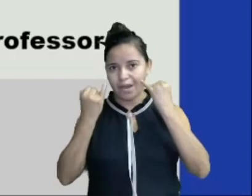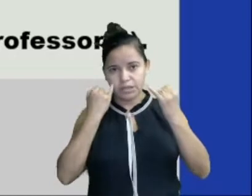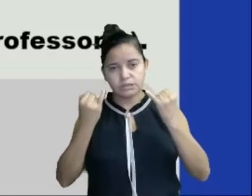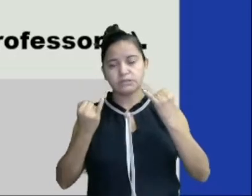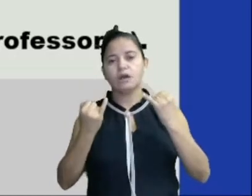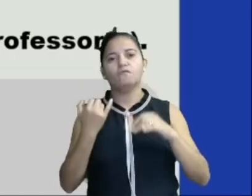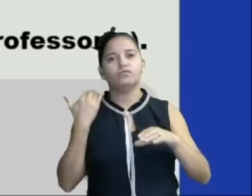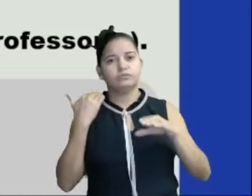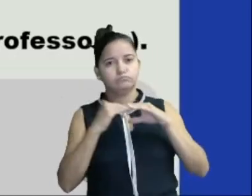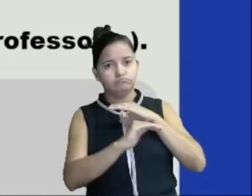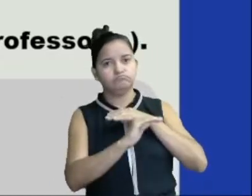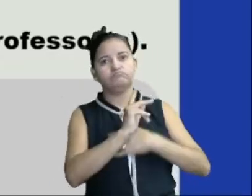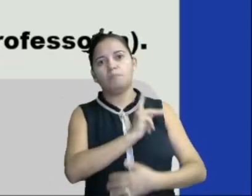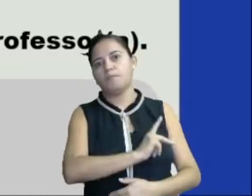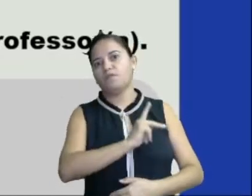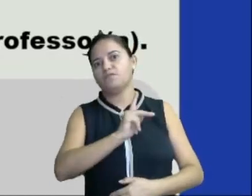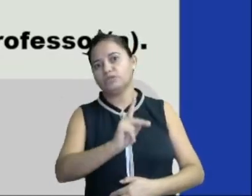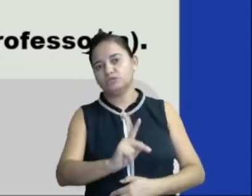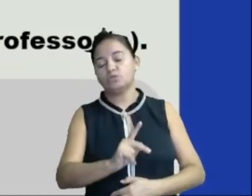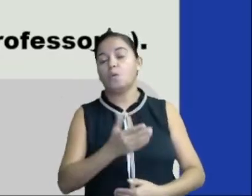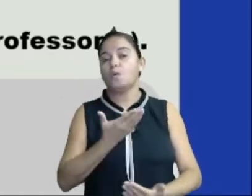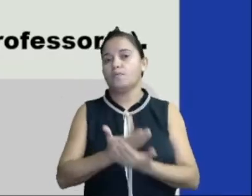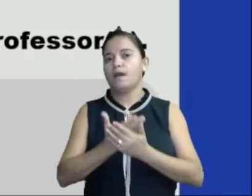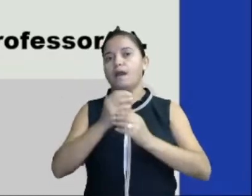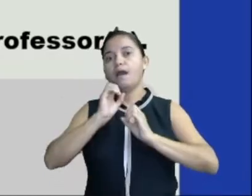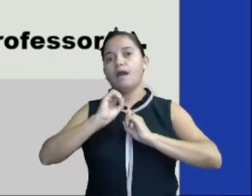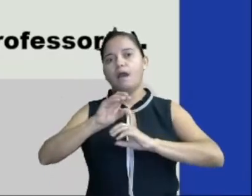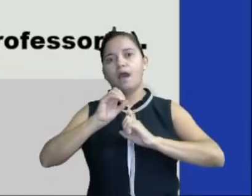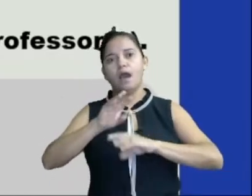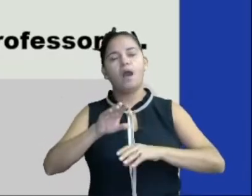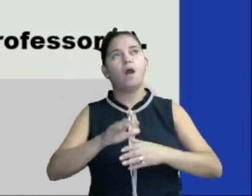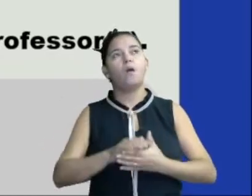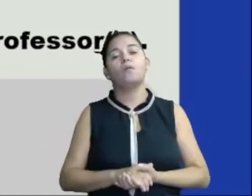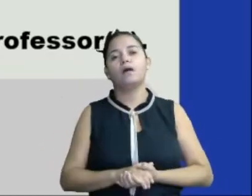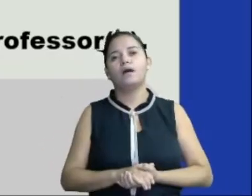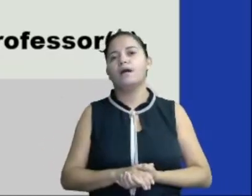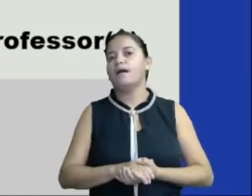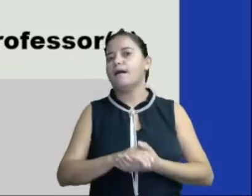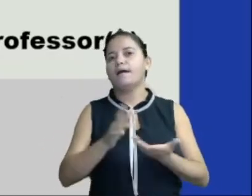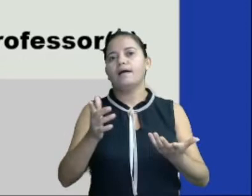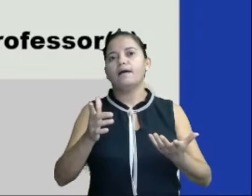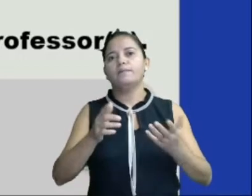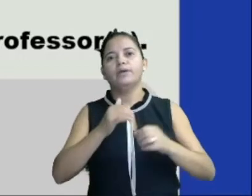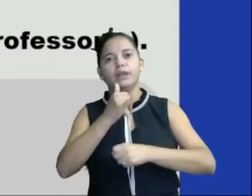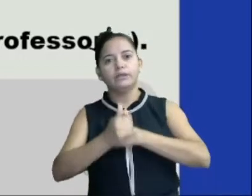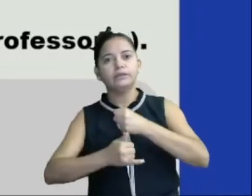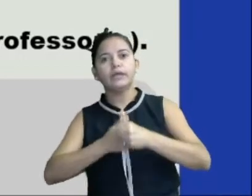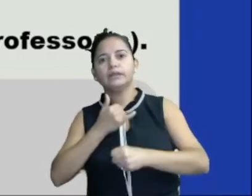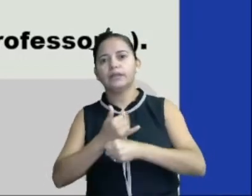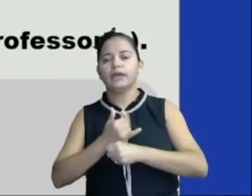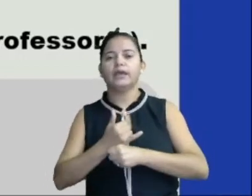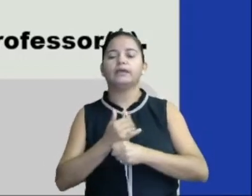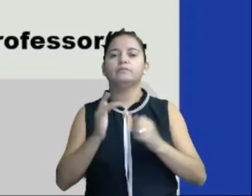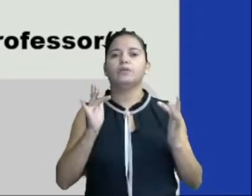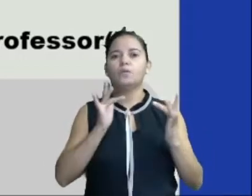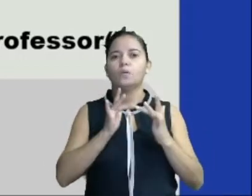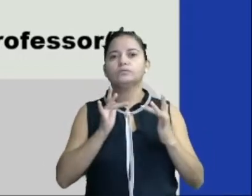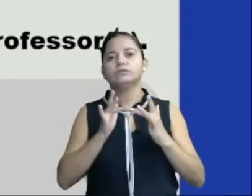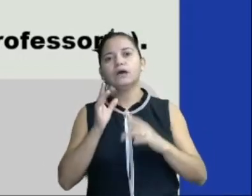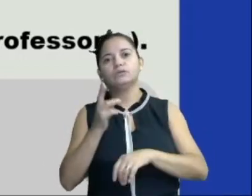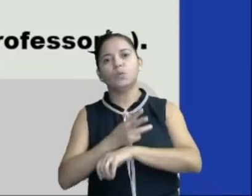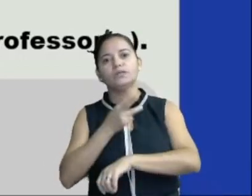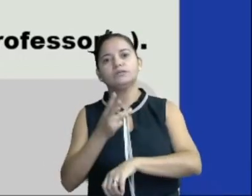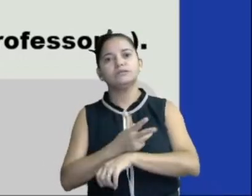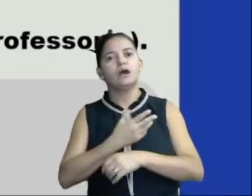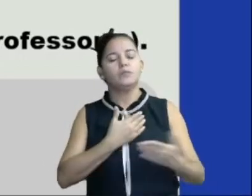seu professor, tá certo? Na sua aula lá pelo Google Meet, nas plataformas digitais, ou então lá no contato pelo WhatsApp com o